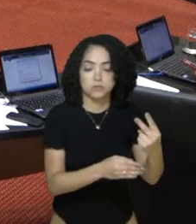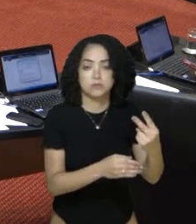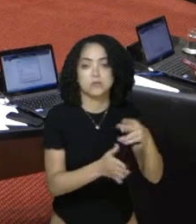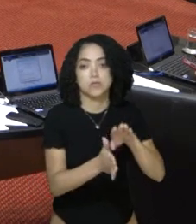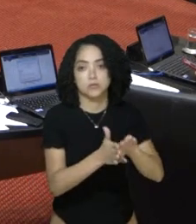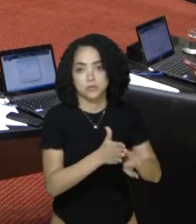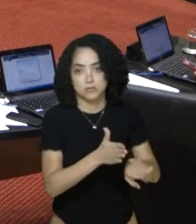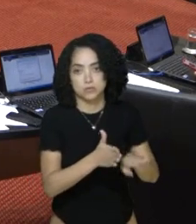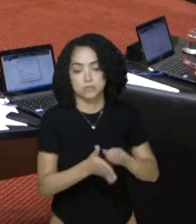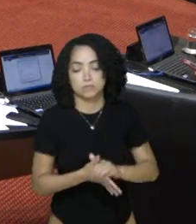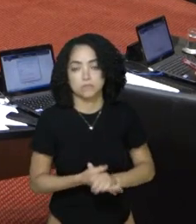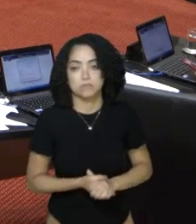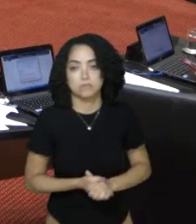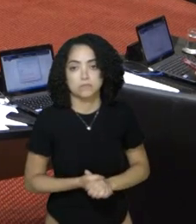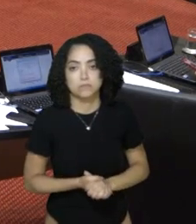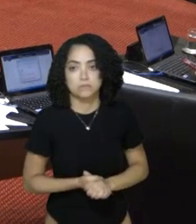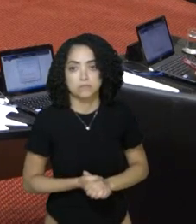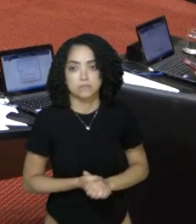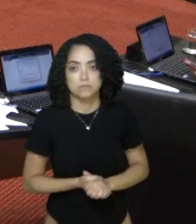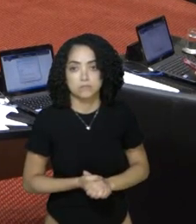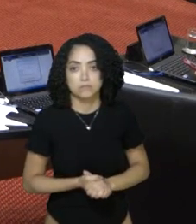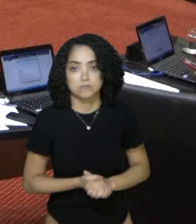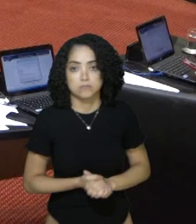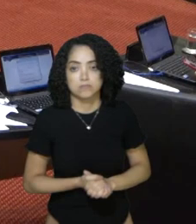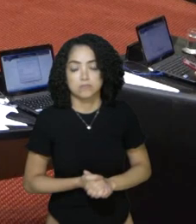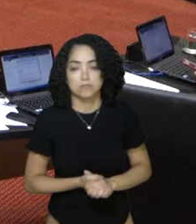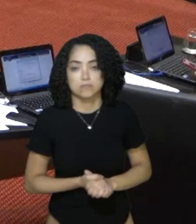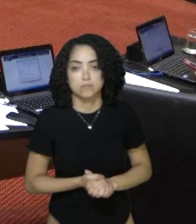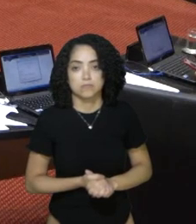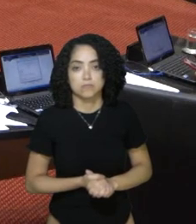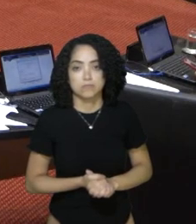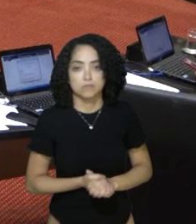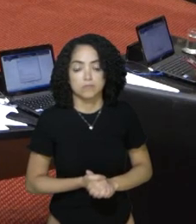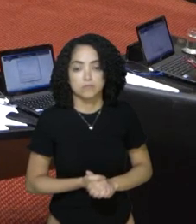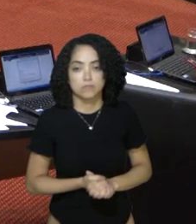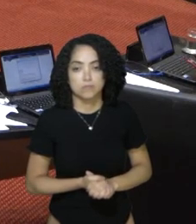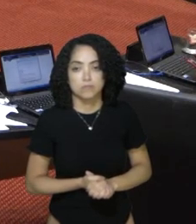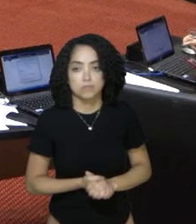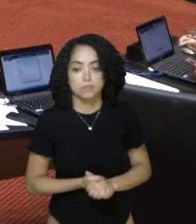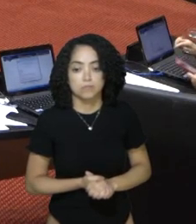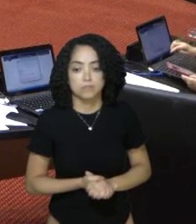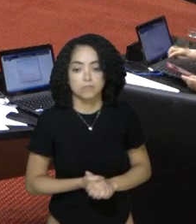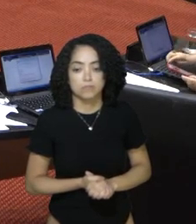projeto. Voto 1, aprova. Voto 2, rejeita.